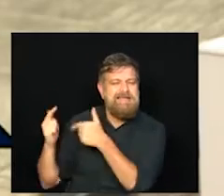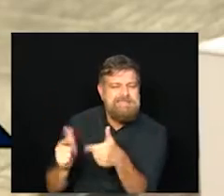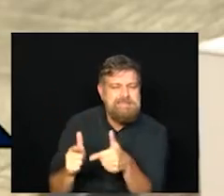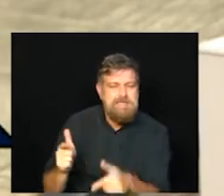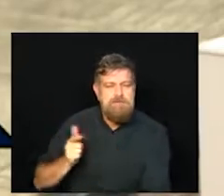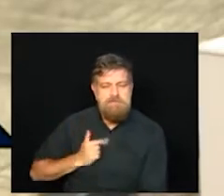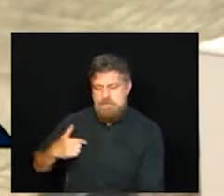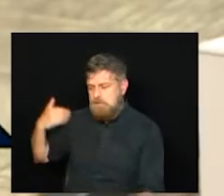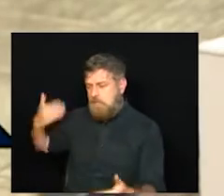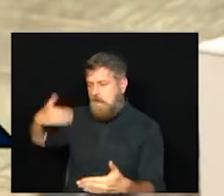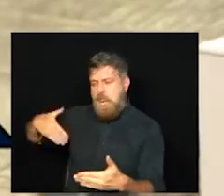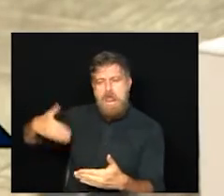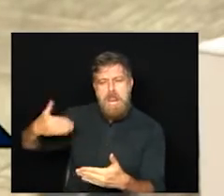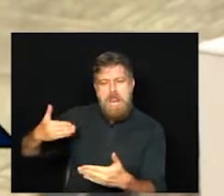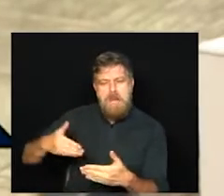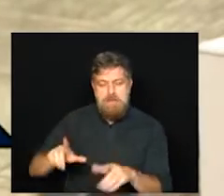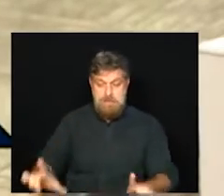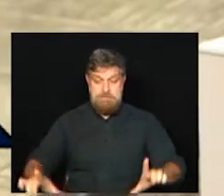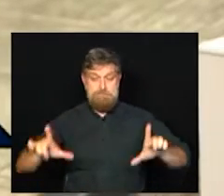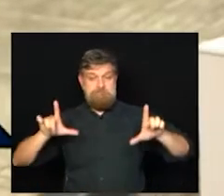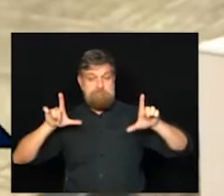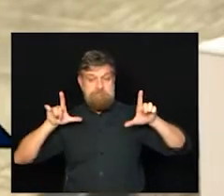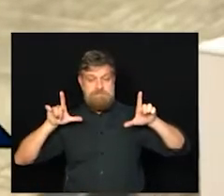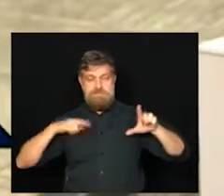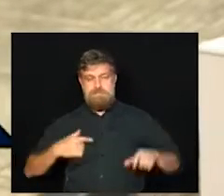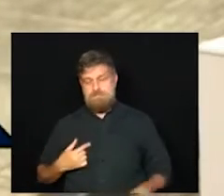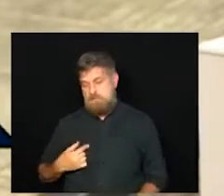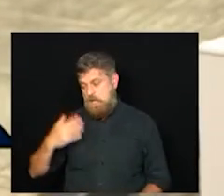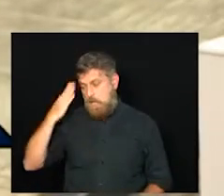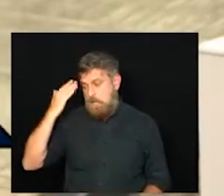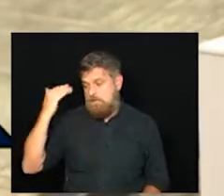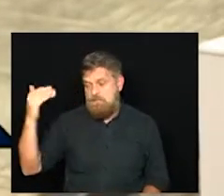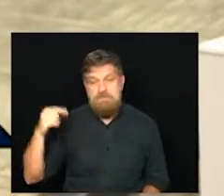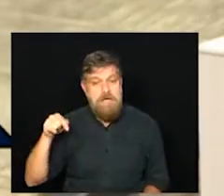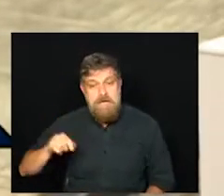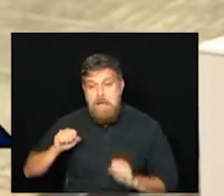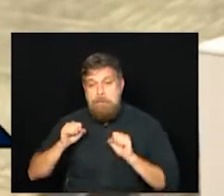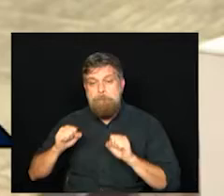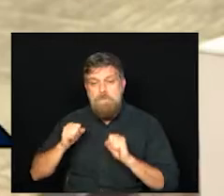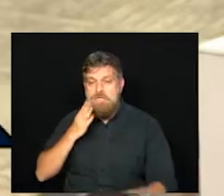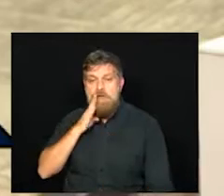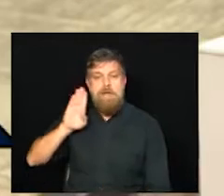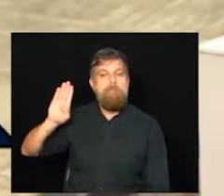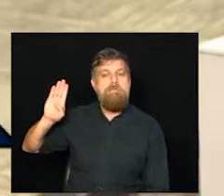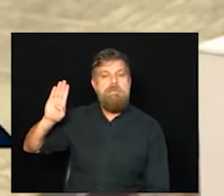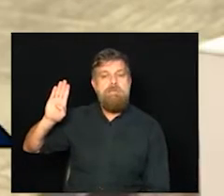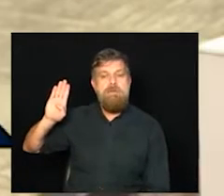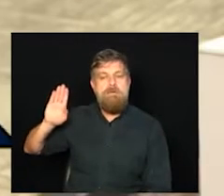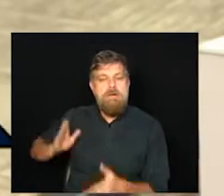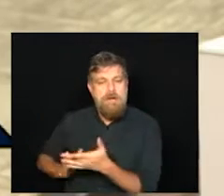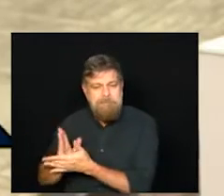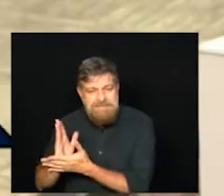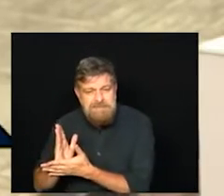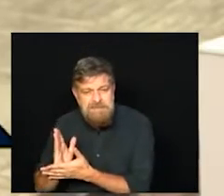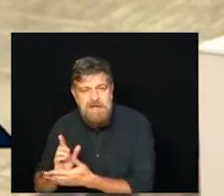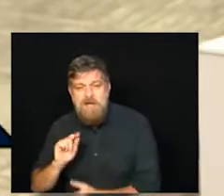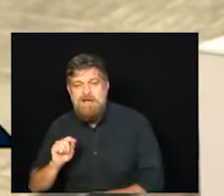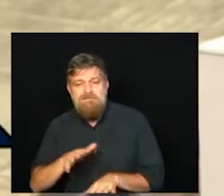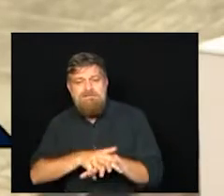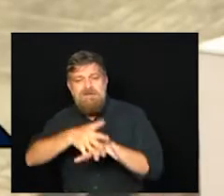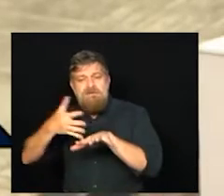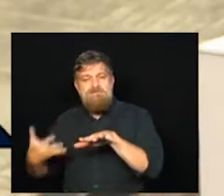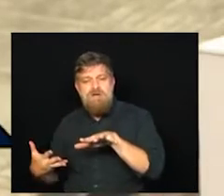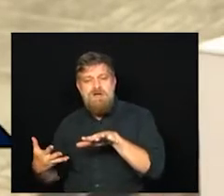um avanço maior, visibilidade, publicidade nos seus nomes, que poderão ser eleitos. Vai deixar de fora e